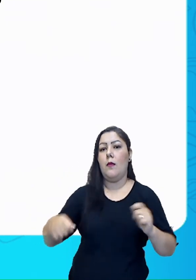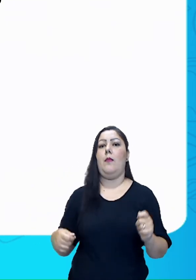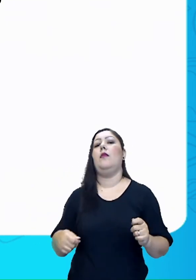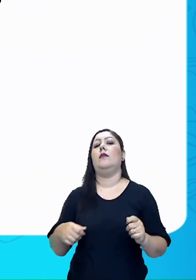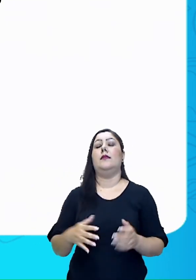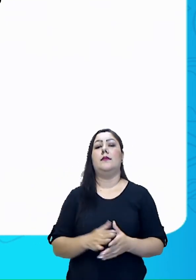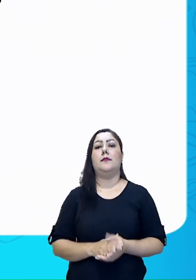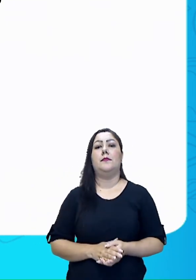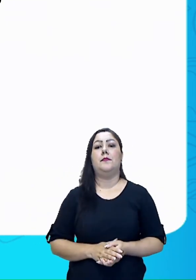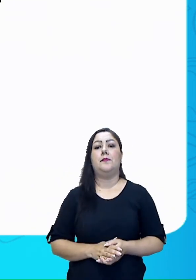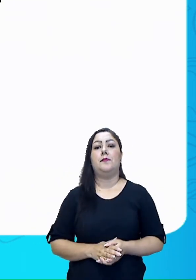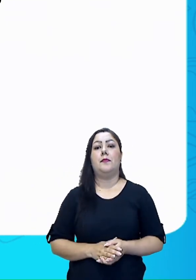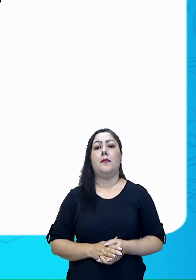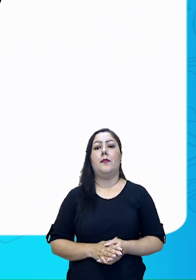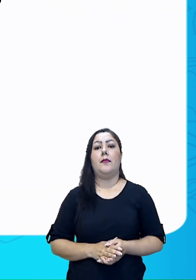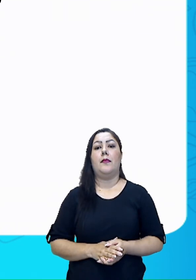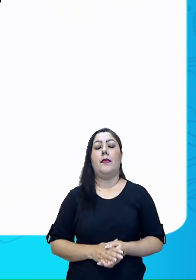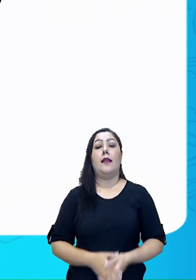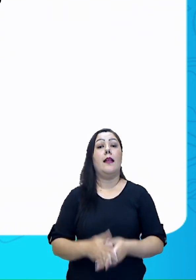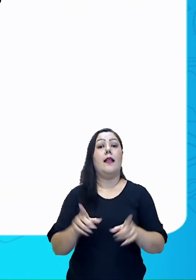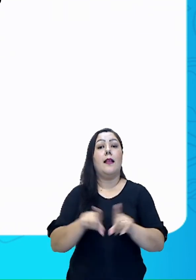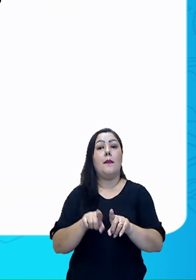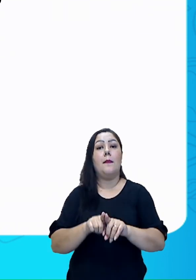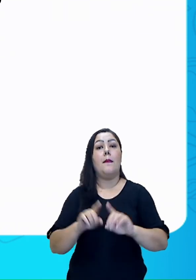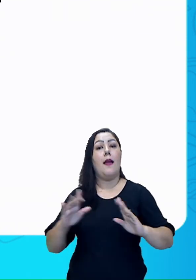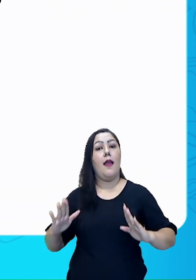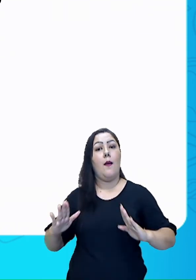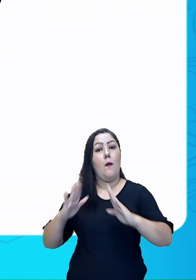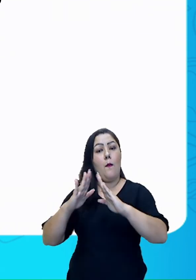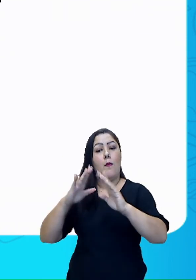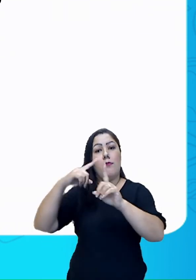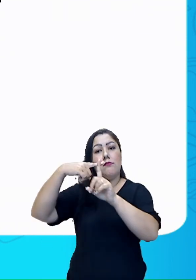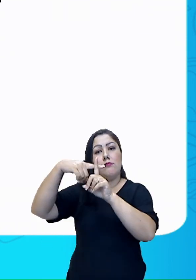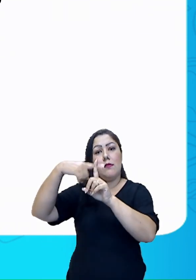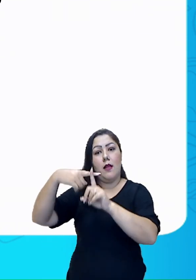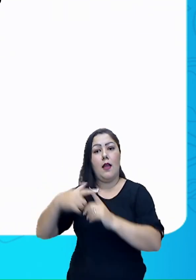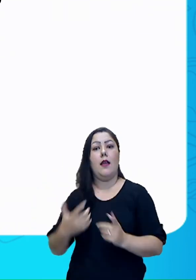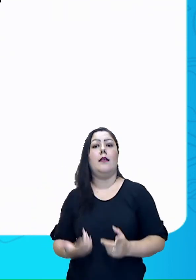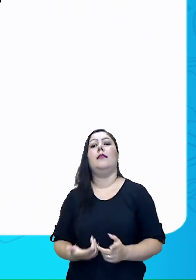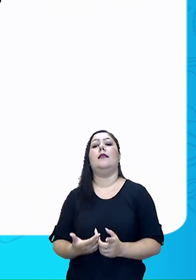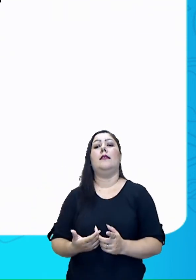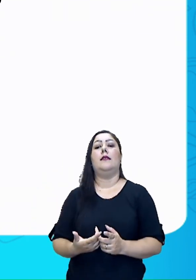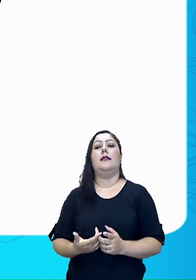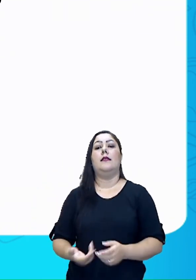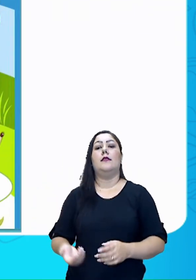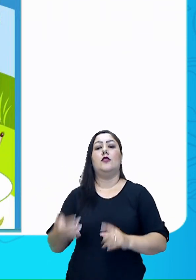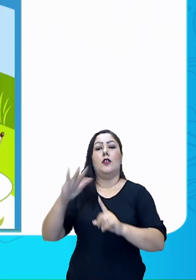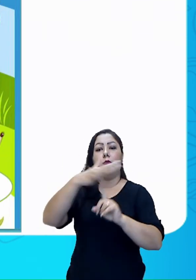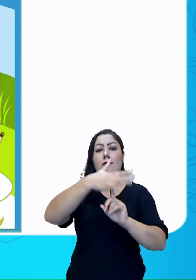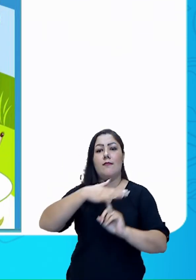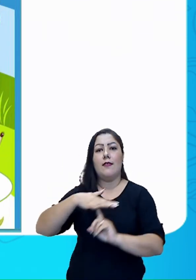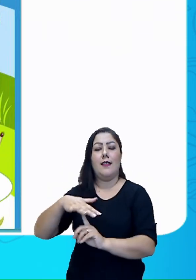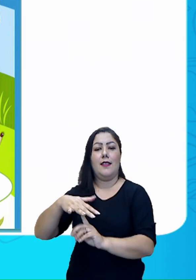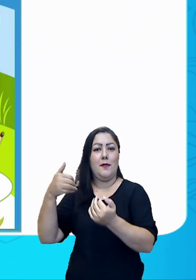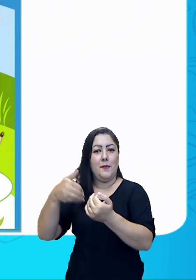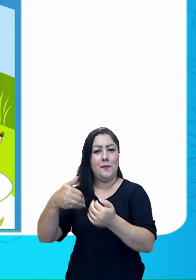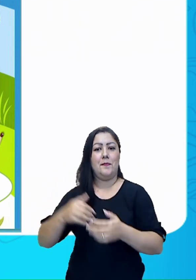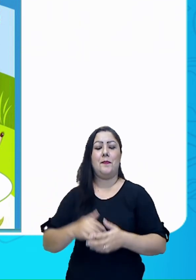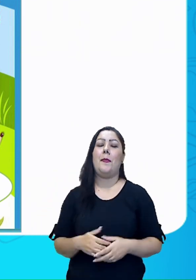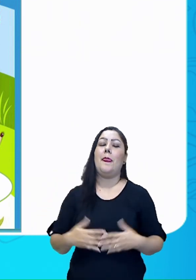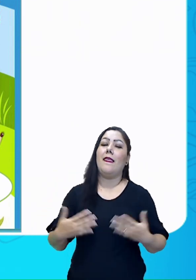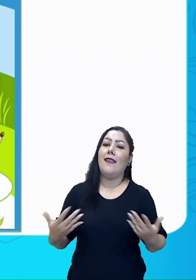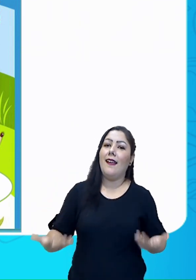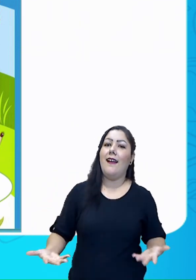expostos. E a Catedral de Santo Antônio, que fica ali na Praça Dom Manuel. E é isso